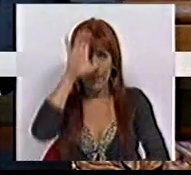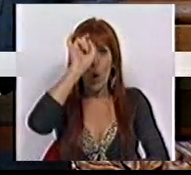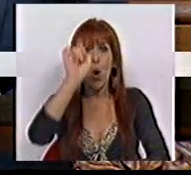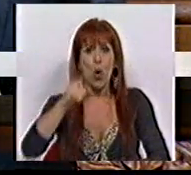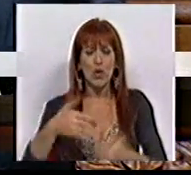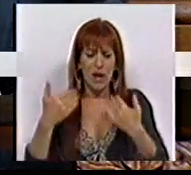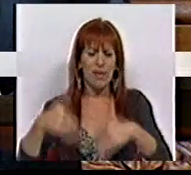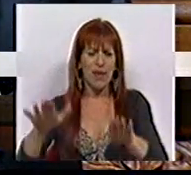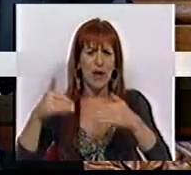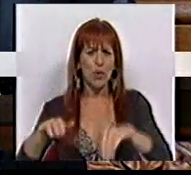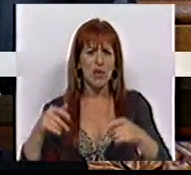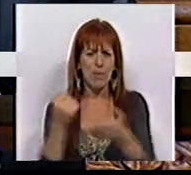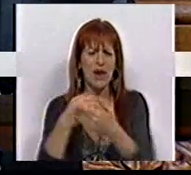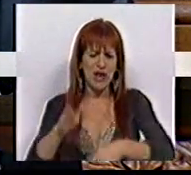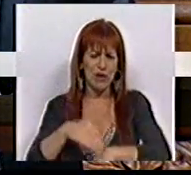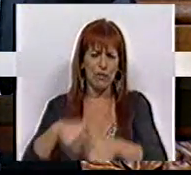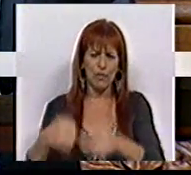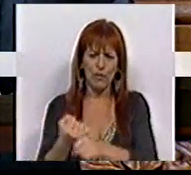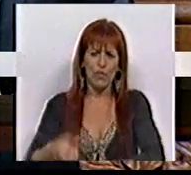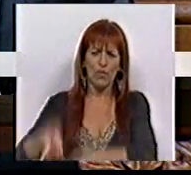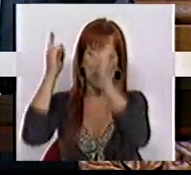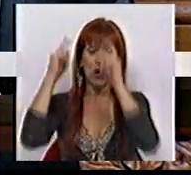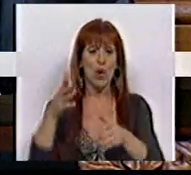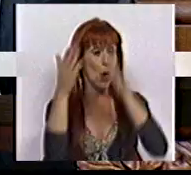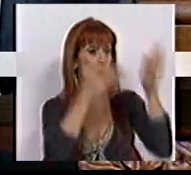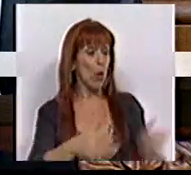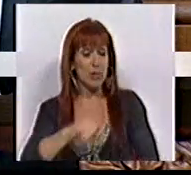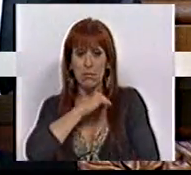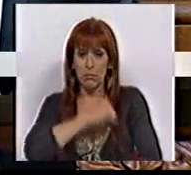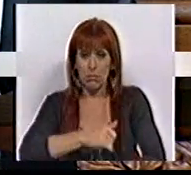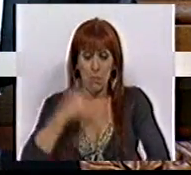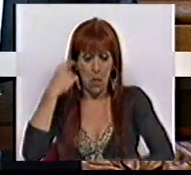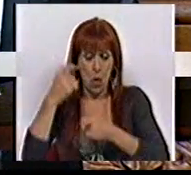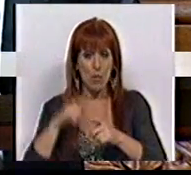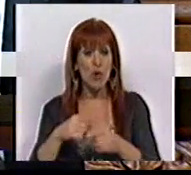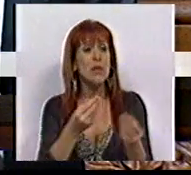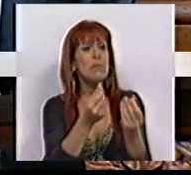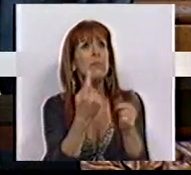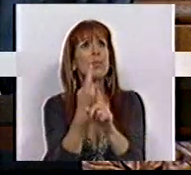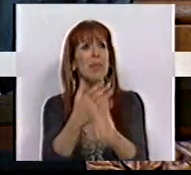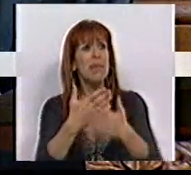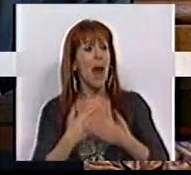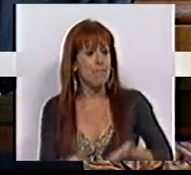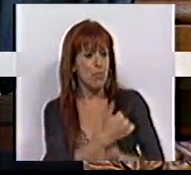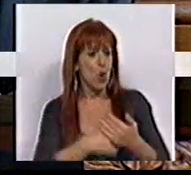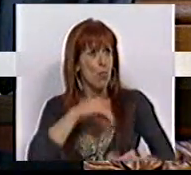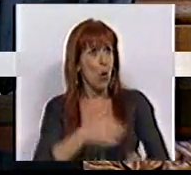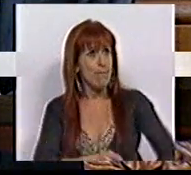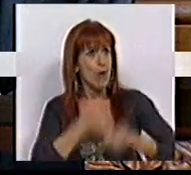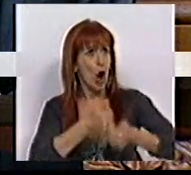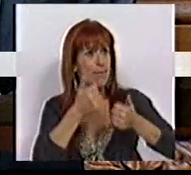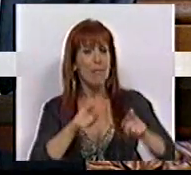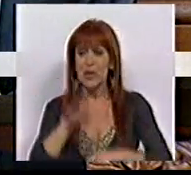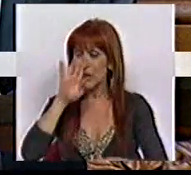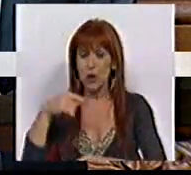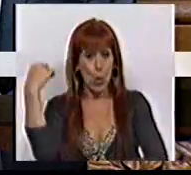Governo é deixar os mercados funcionar. Os produtores, legitimamente, procuram as espécies que lhe dão maior rentabilidade, mas